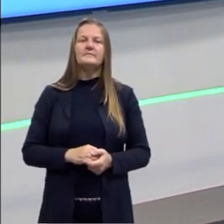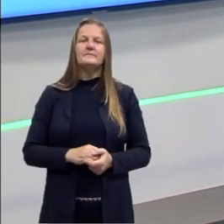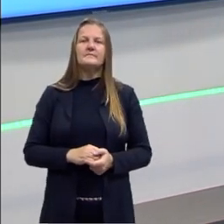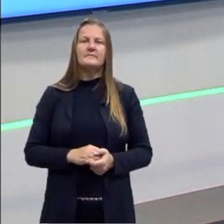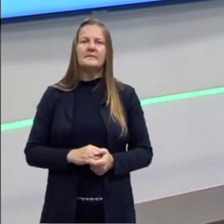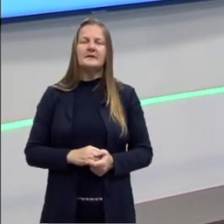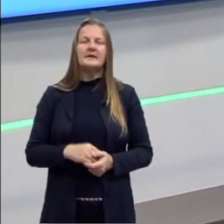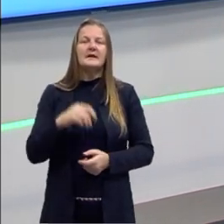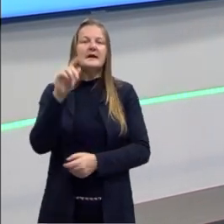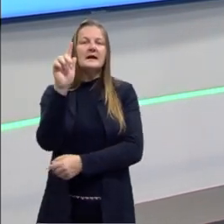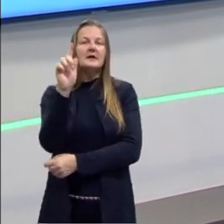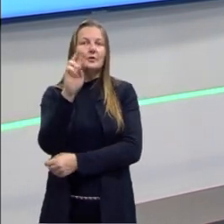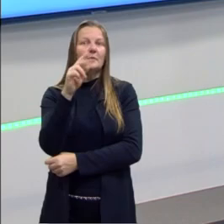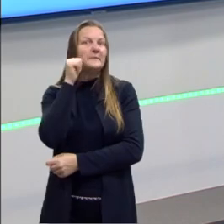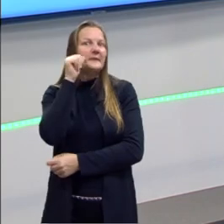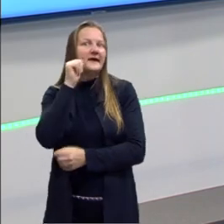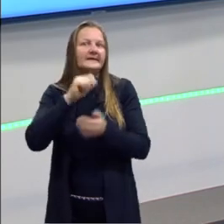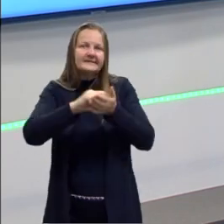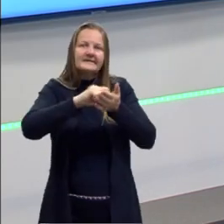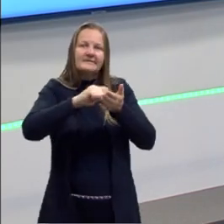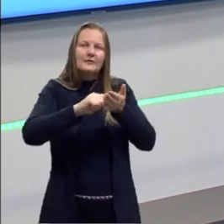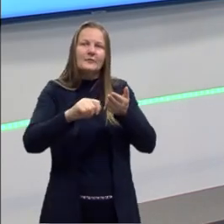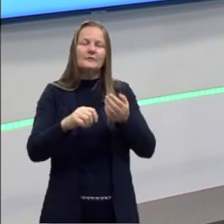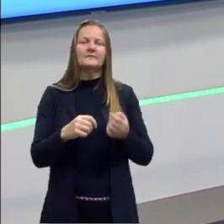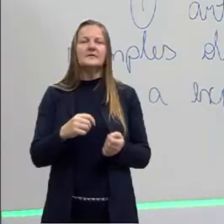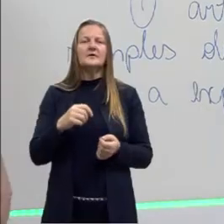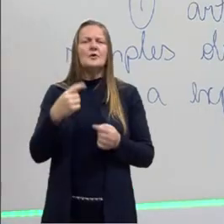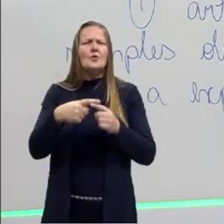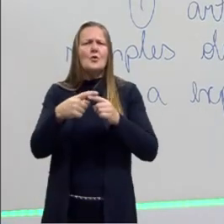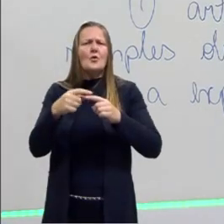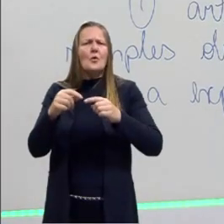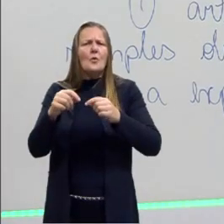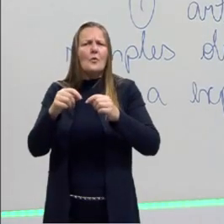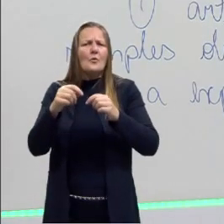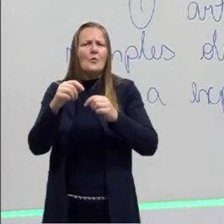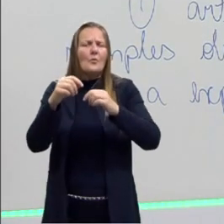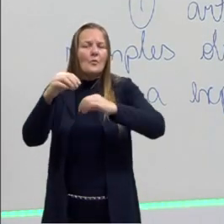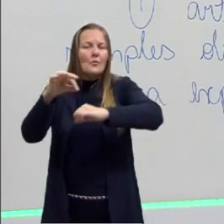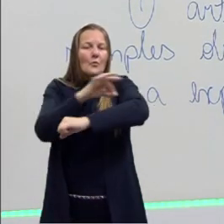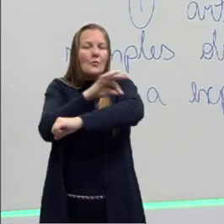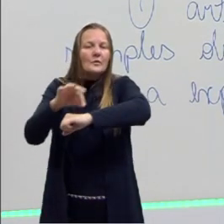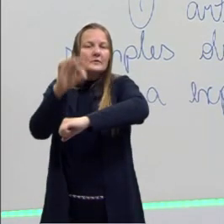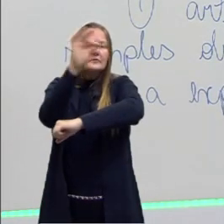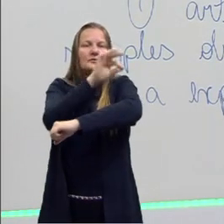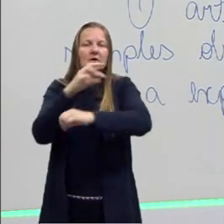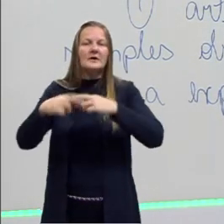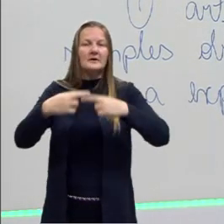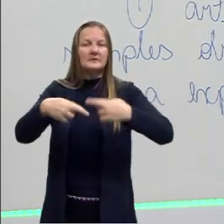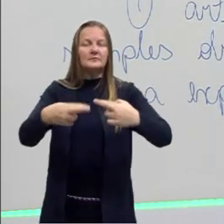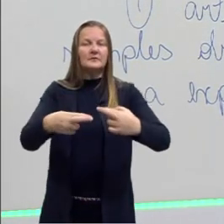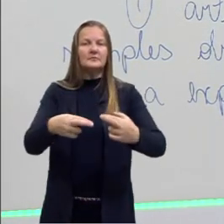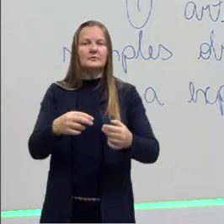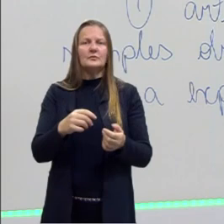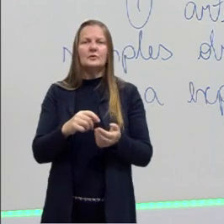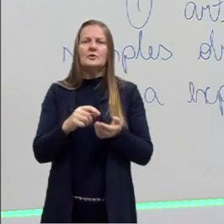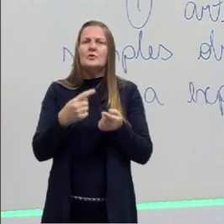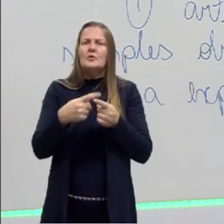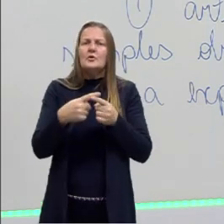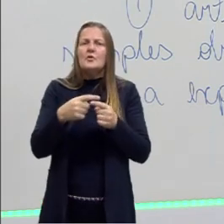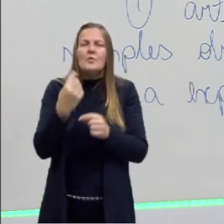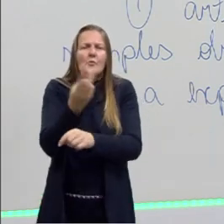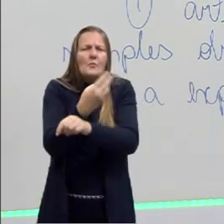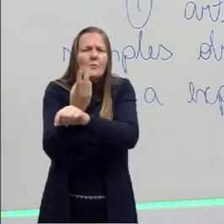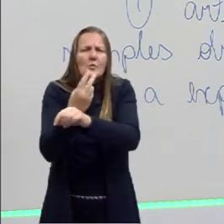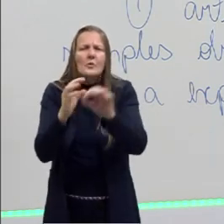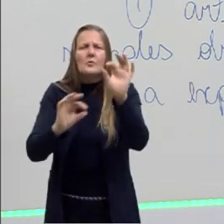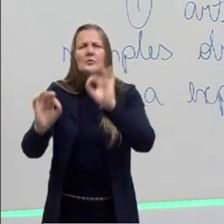Graça França diz que o principal característica da arquitetura no Renascimento é a portanto foi à busca de